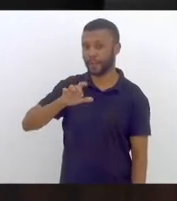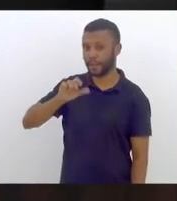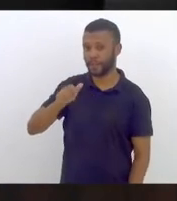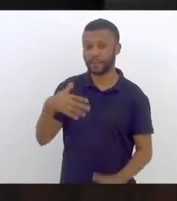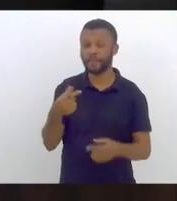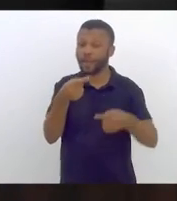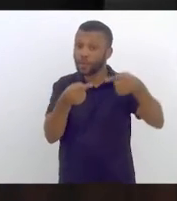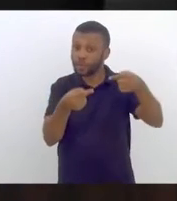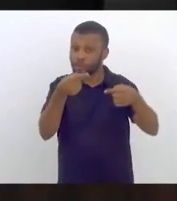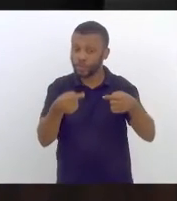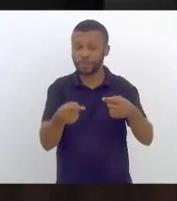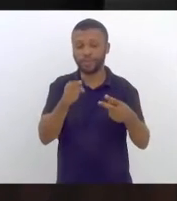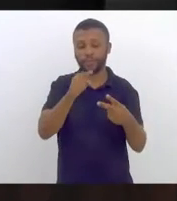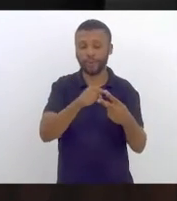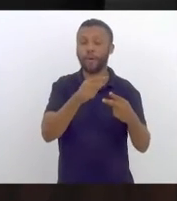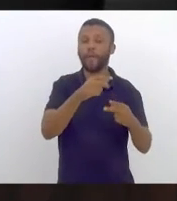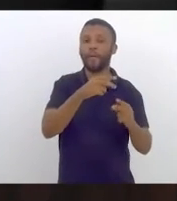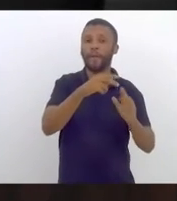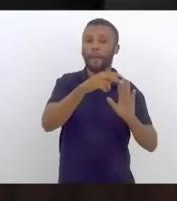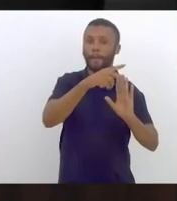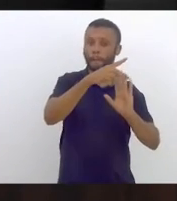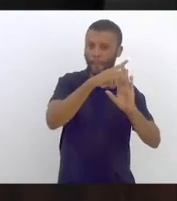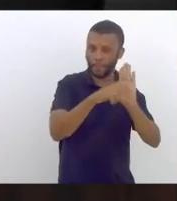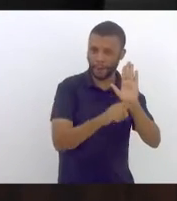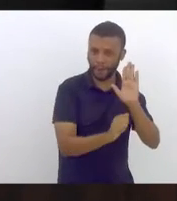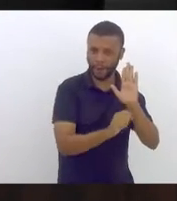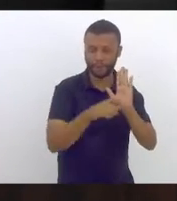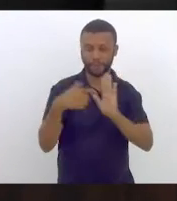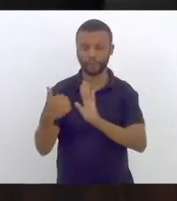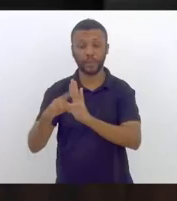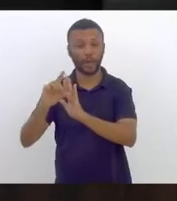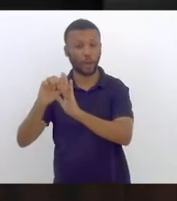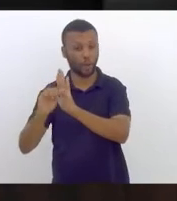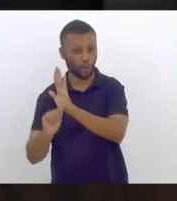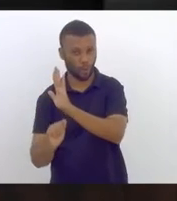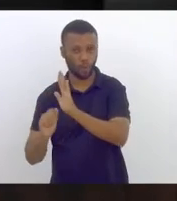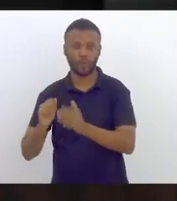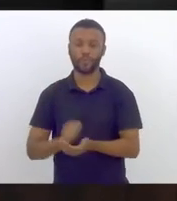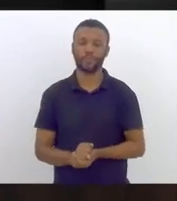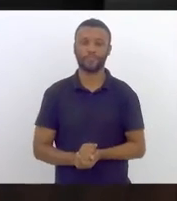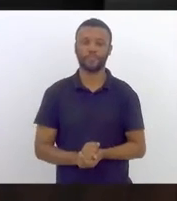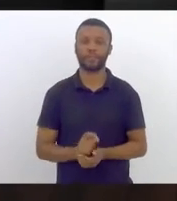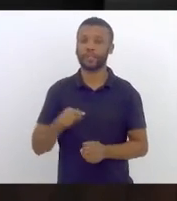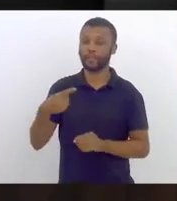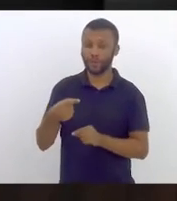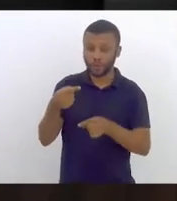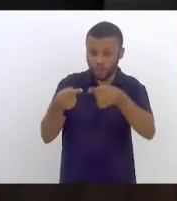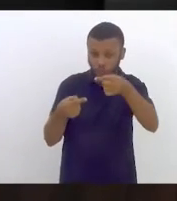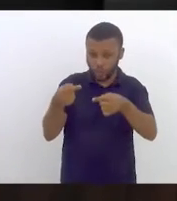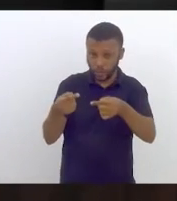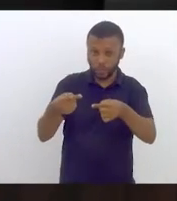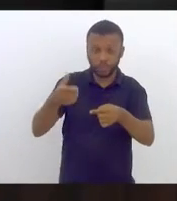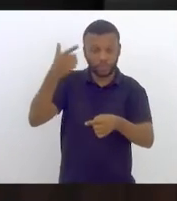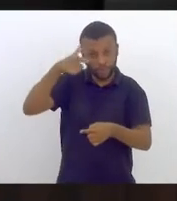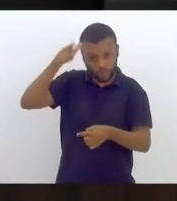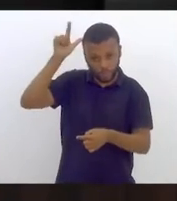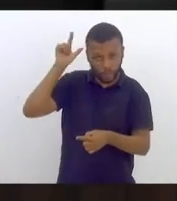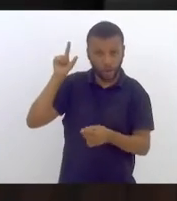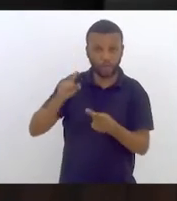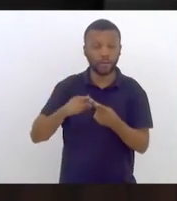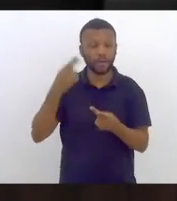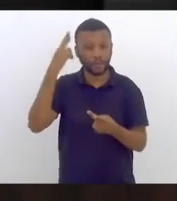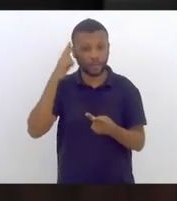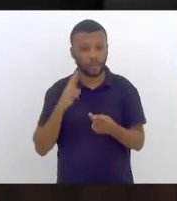e a LOA, primeiro para discutir Luiz Paulo, seguida Marta Rocha, Renata Souza e Valdeir Carneiro. Deputado Luiz Paulo.